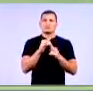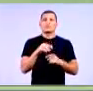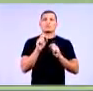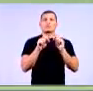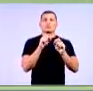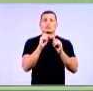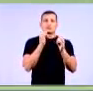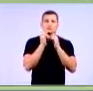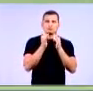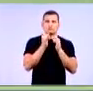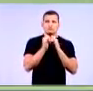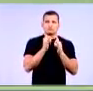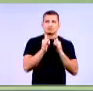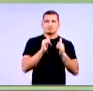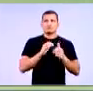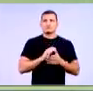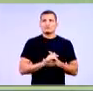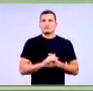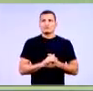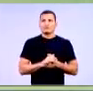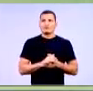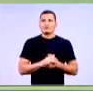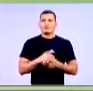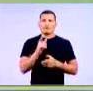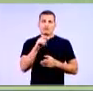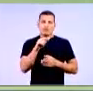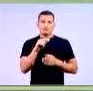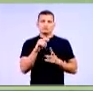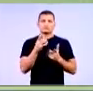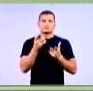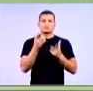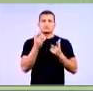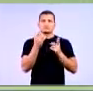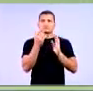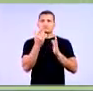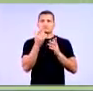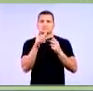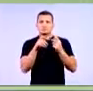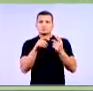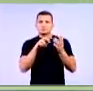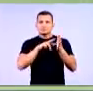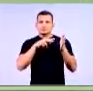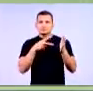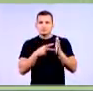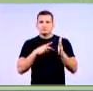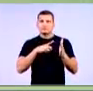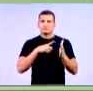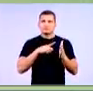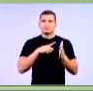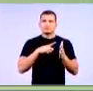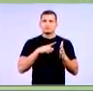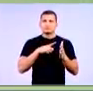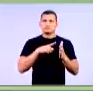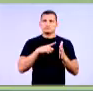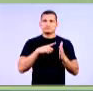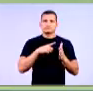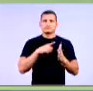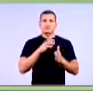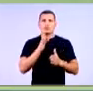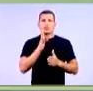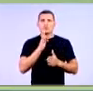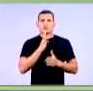ser informação? É uma estrutura significante com a intenção de gerar